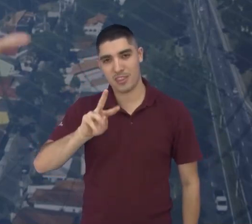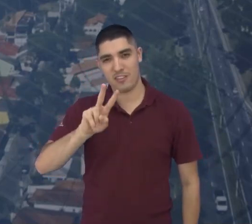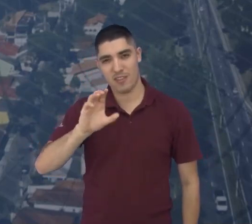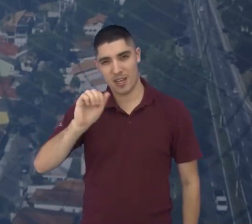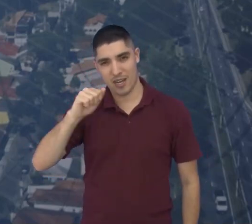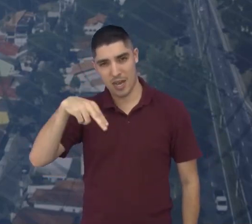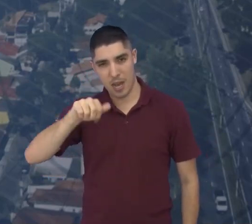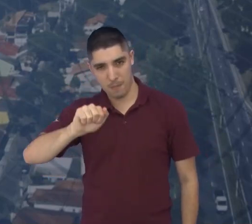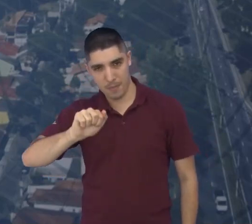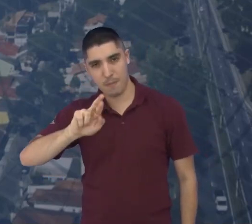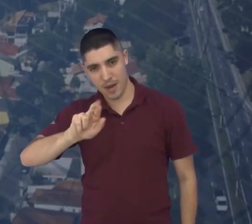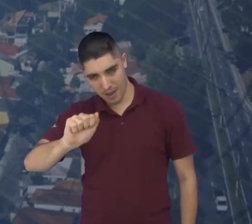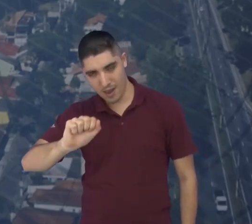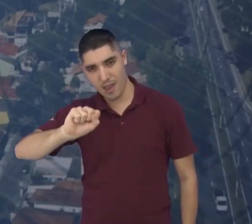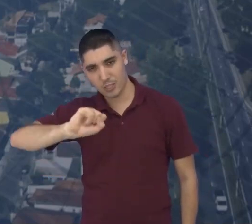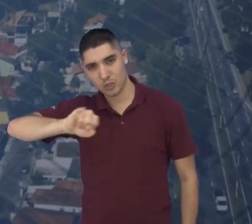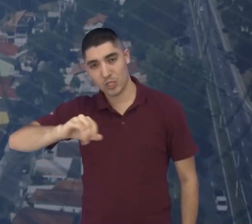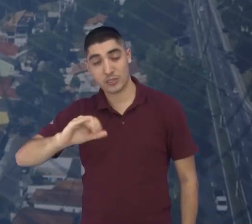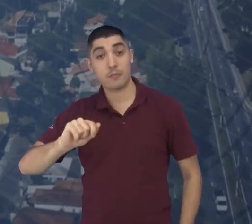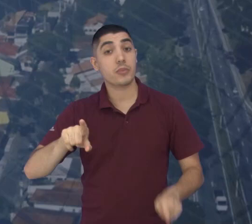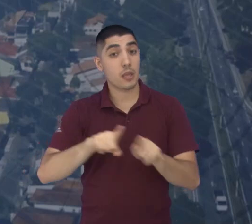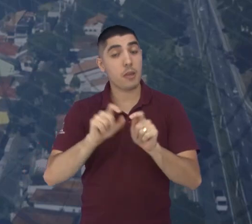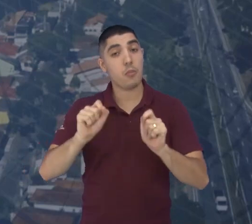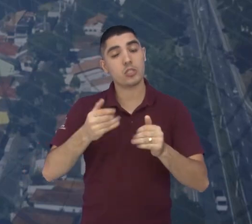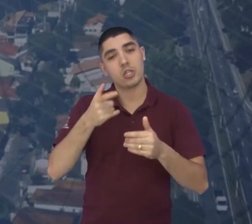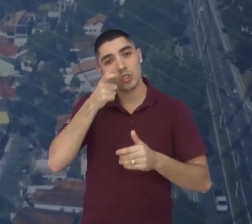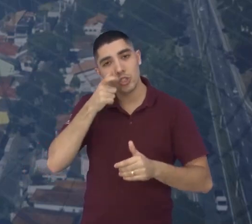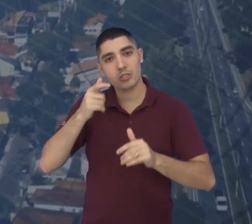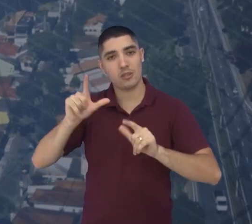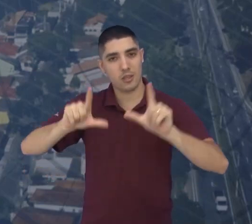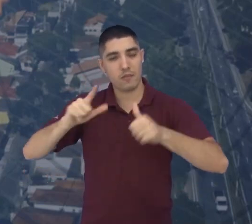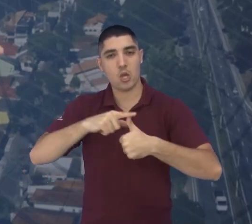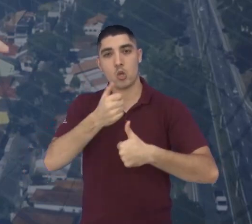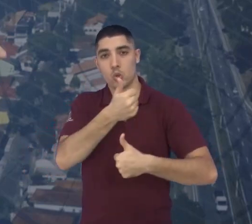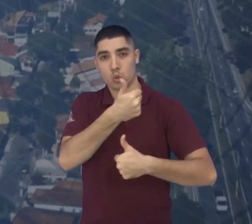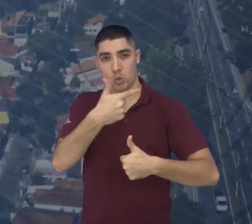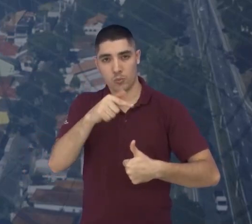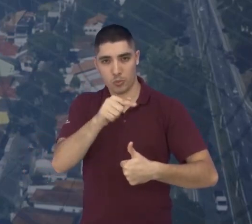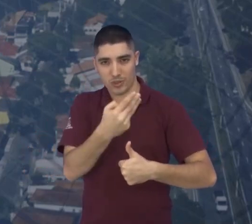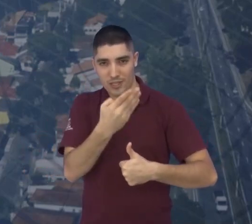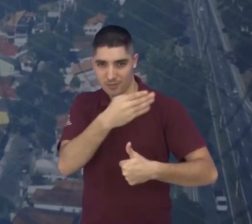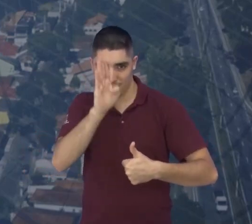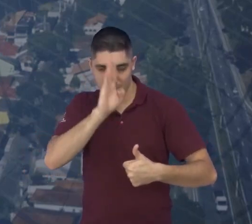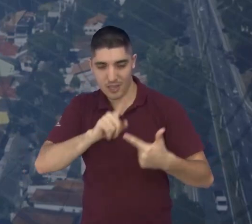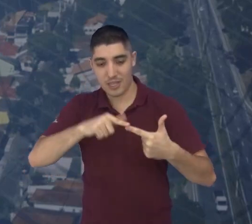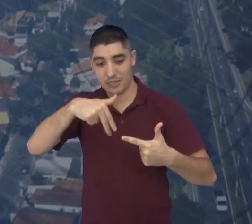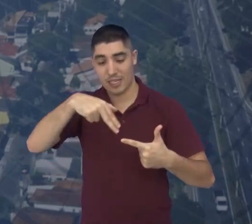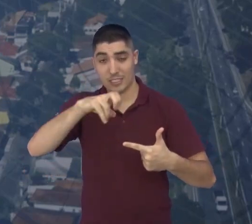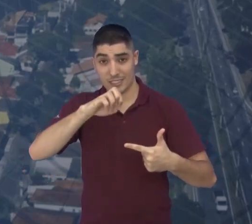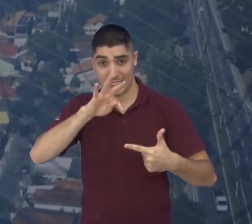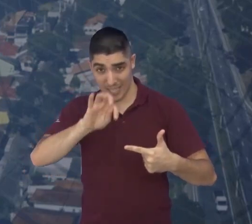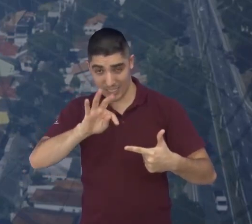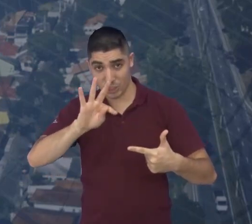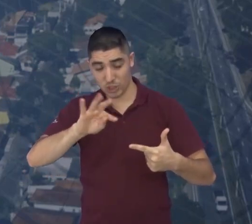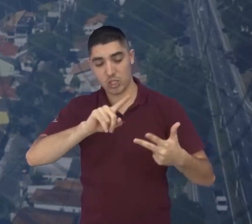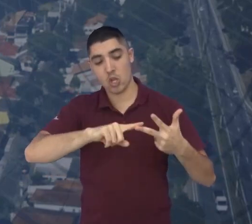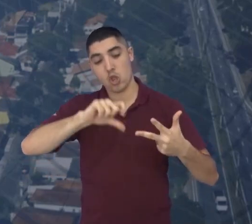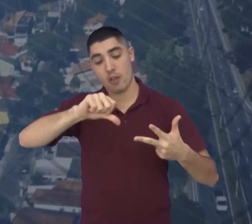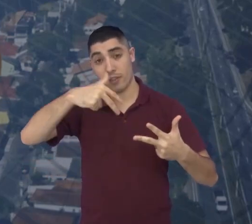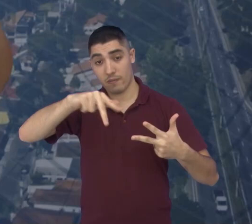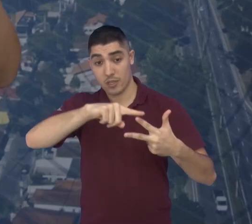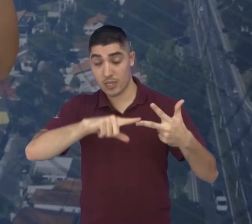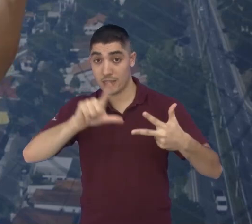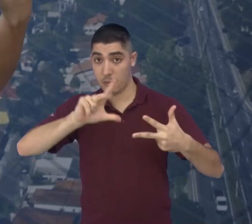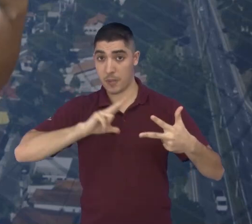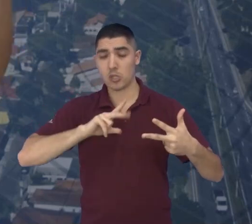youtube.com/tvcâmarasjc. Podem nos acompanhar também pelo canal aberto 12.3, 7 da NET, 9 da Vivo. Se quiser enviar alguma sugestão de